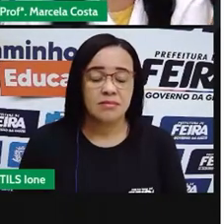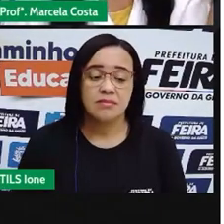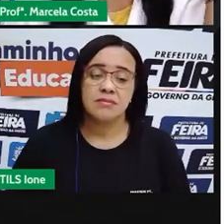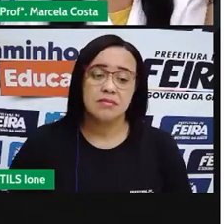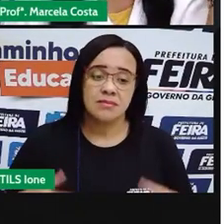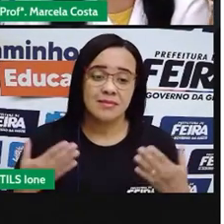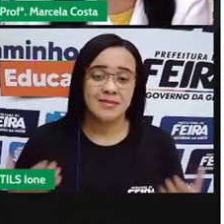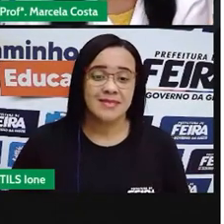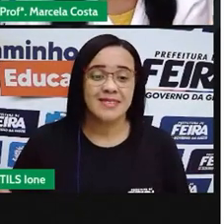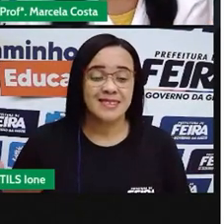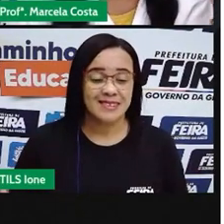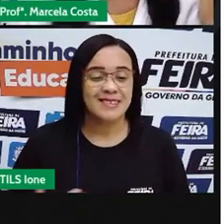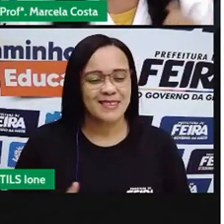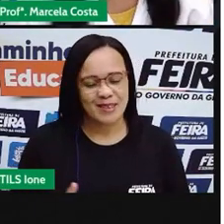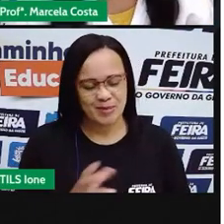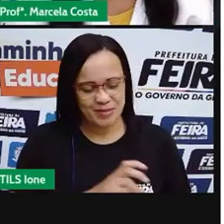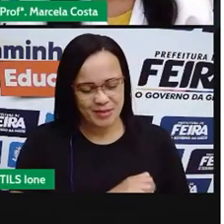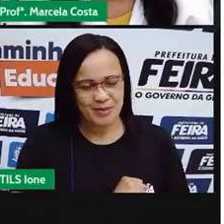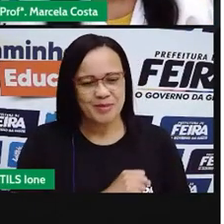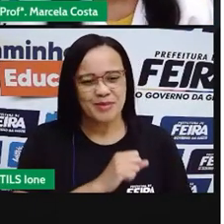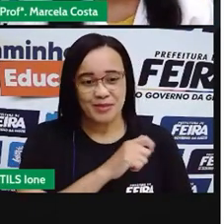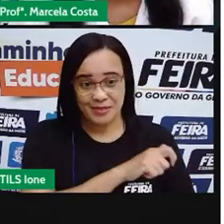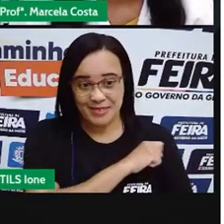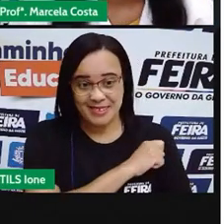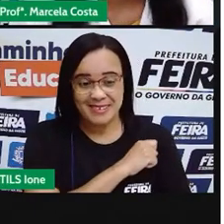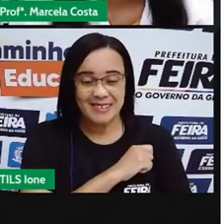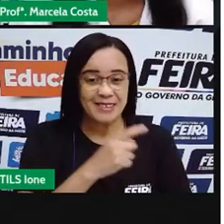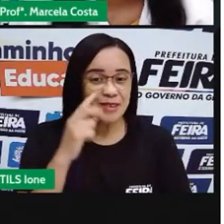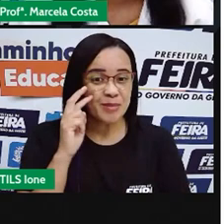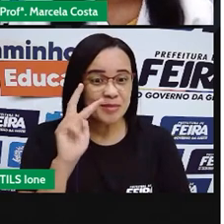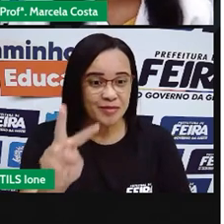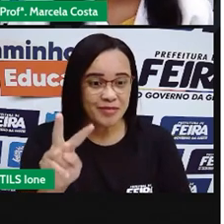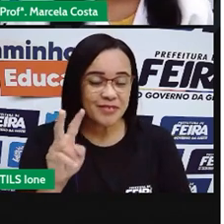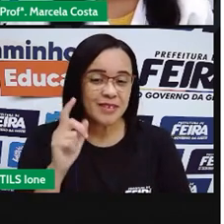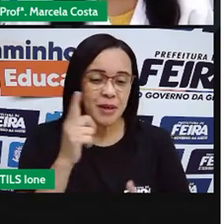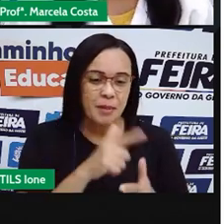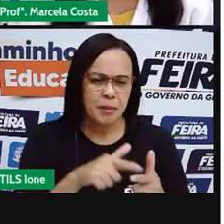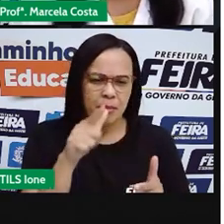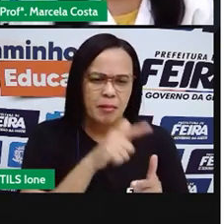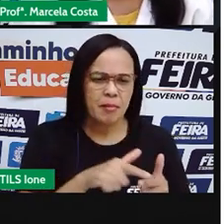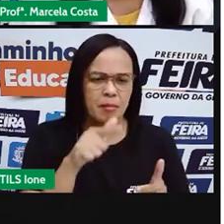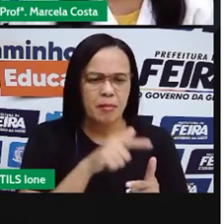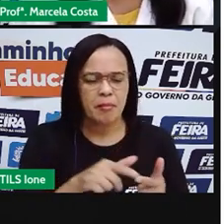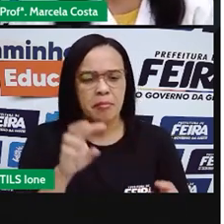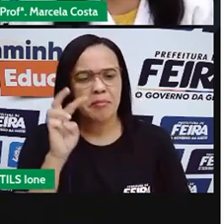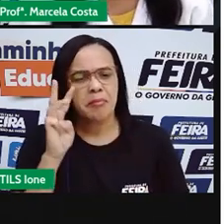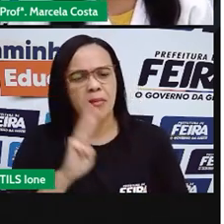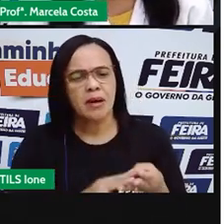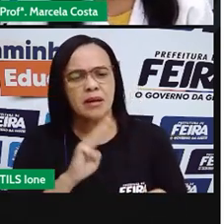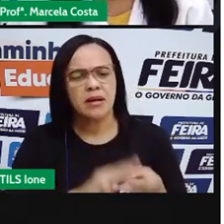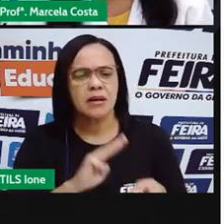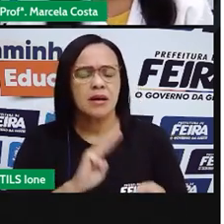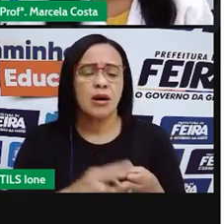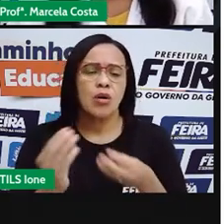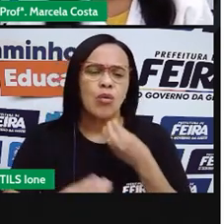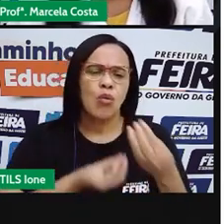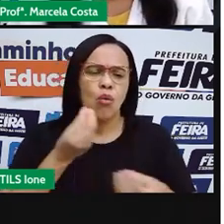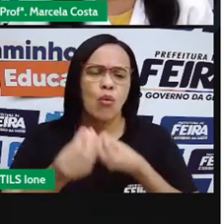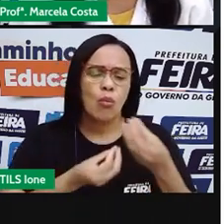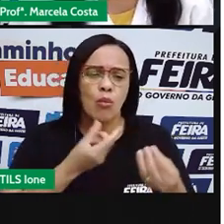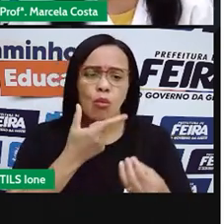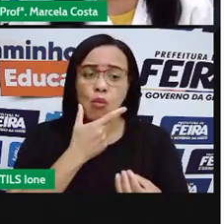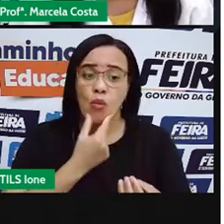Então, meus amores, vamos ver aqui este problema matemático. João foi à